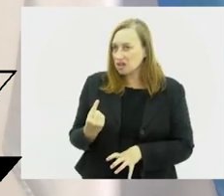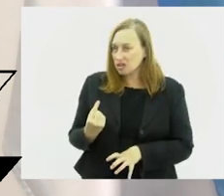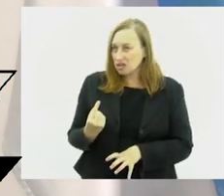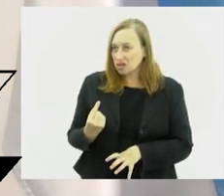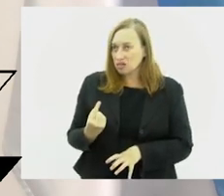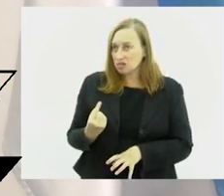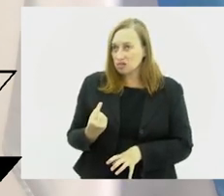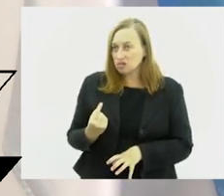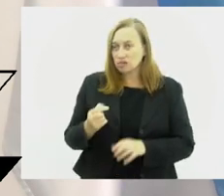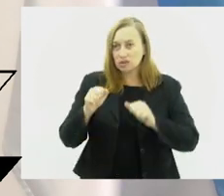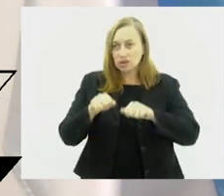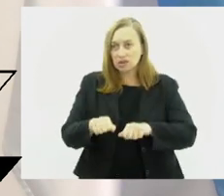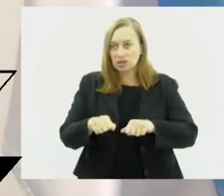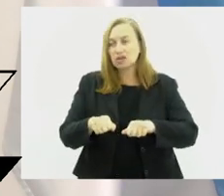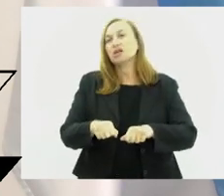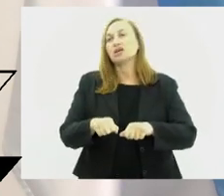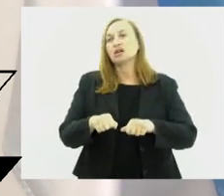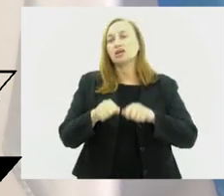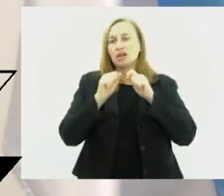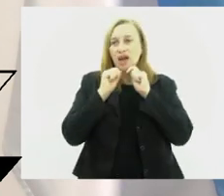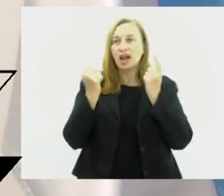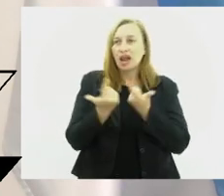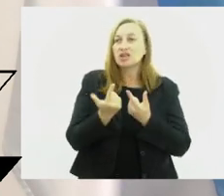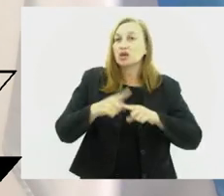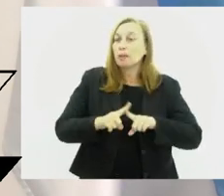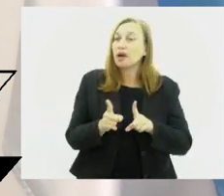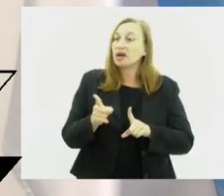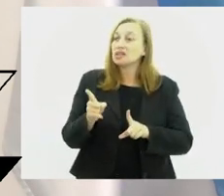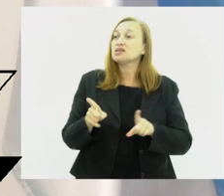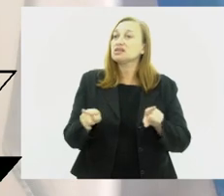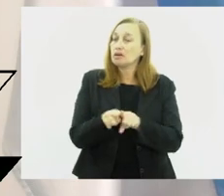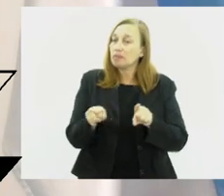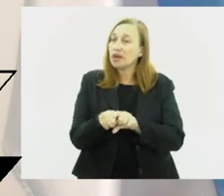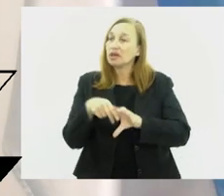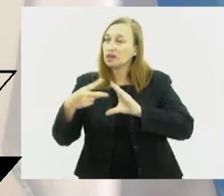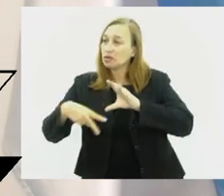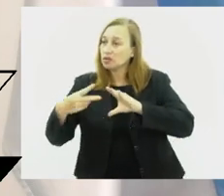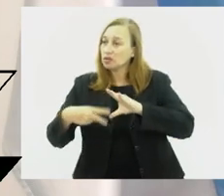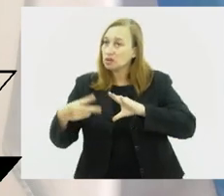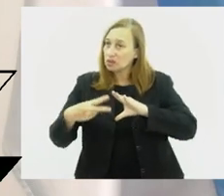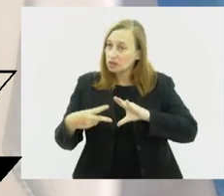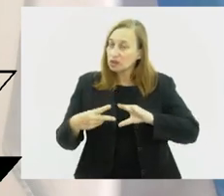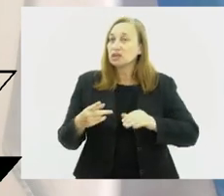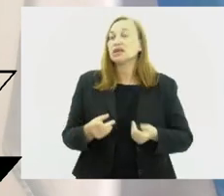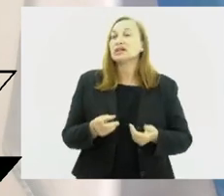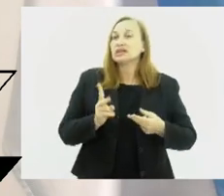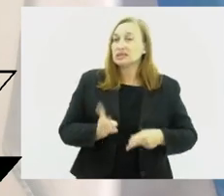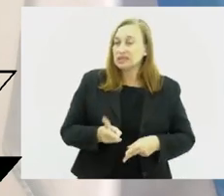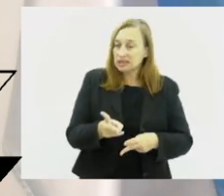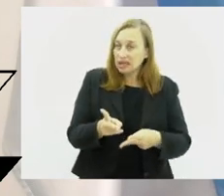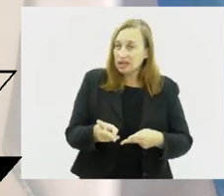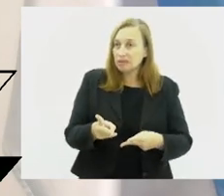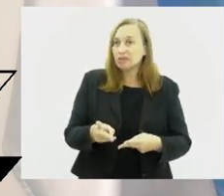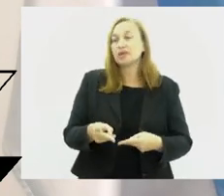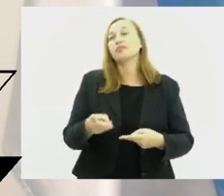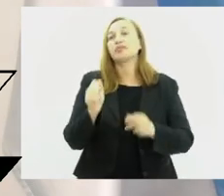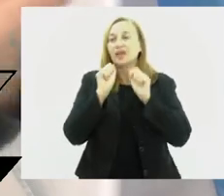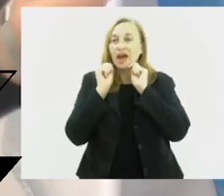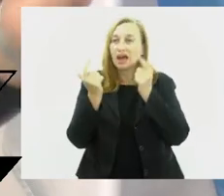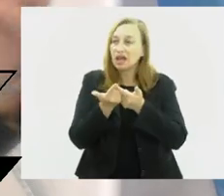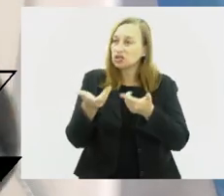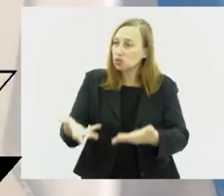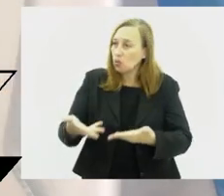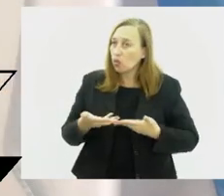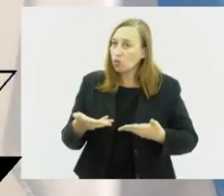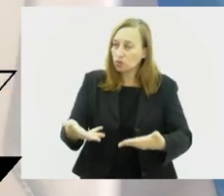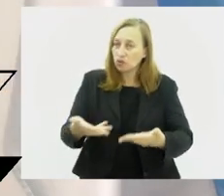aí sim uma afronta à lei orgânica do município, mas aqui, no caso, a Assembleia Legislativa, que corriqueiramente conta com presença de autoridades municipais, como a gente está